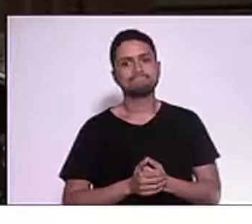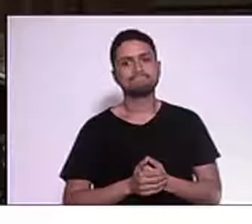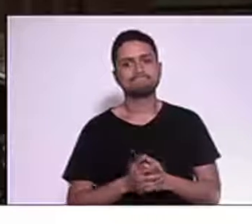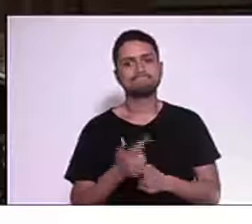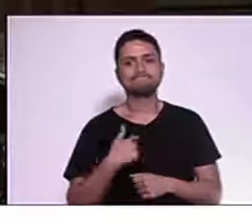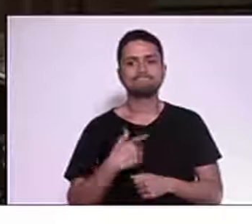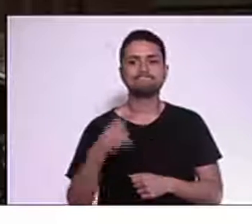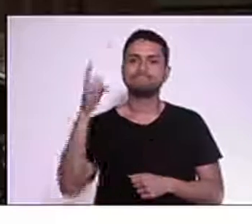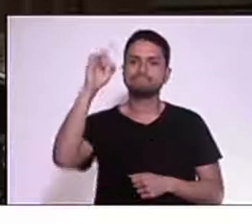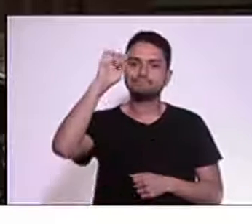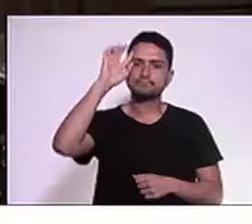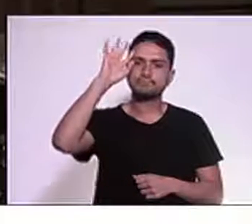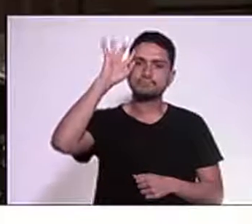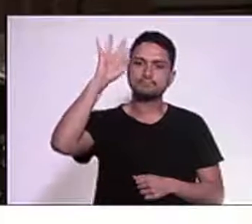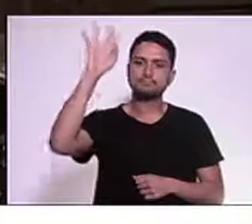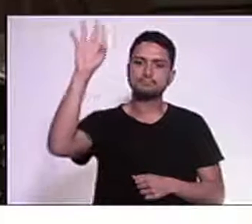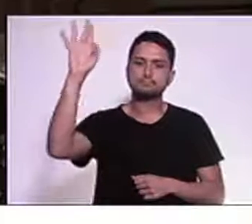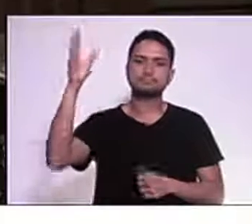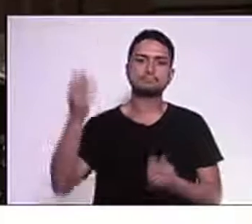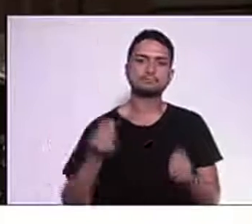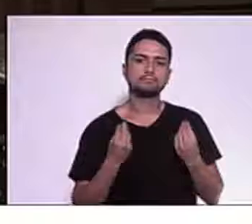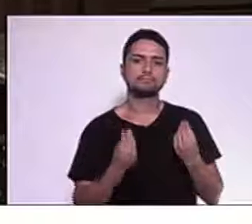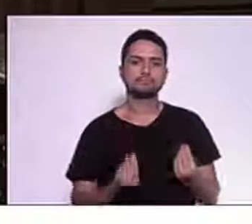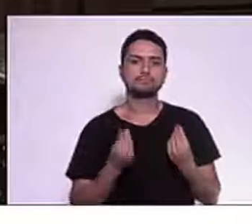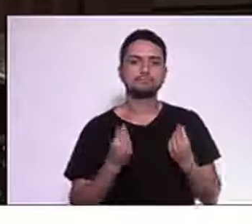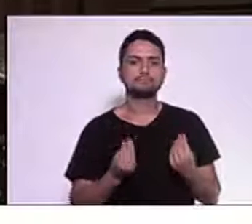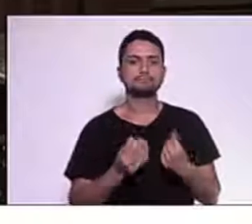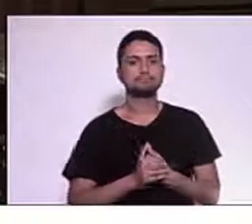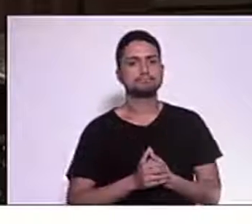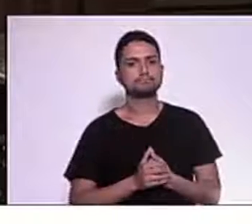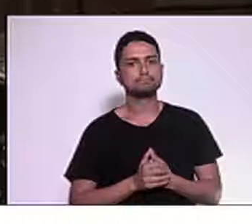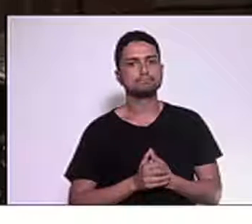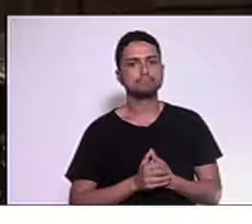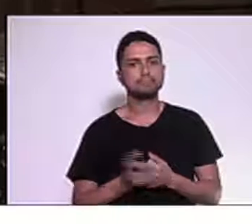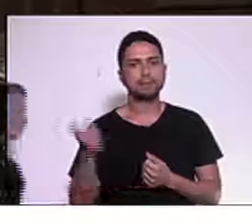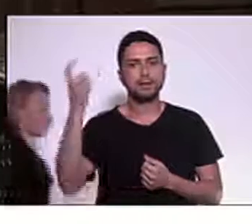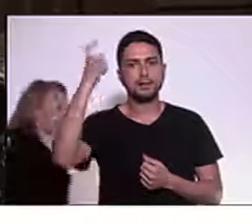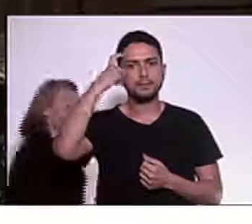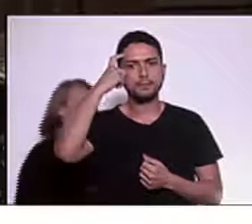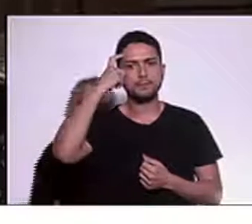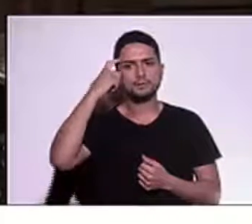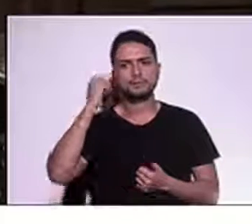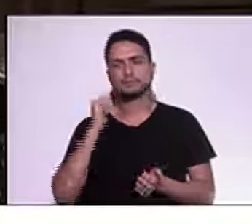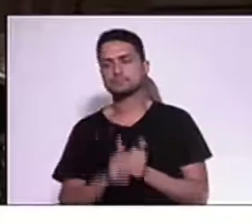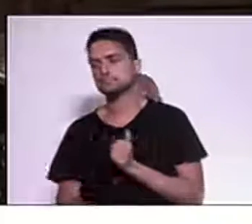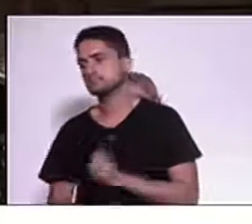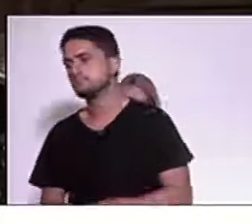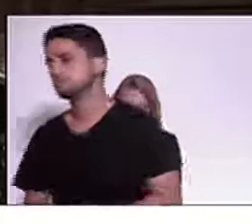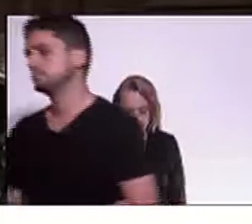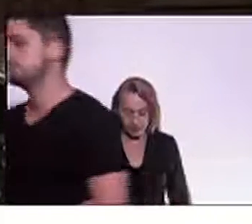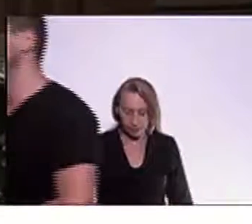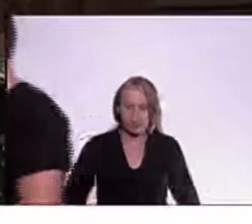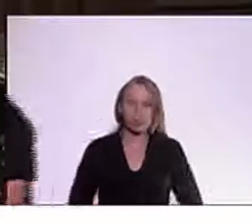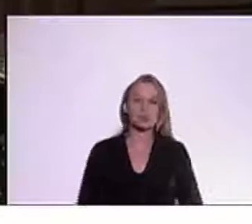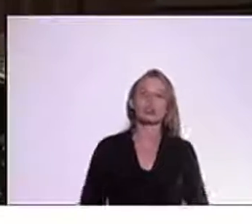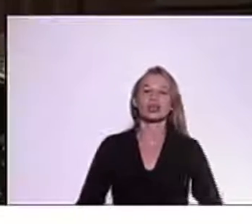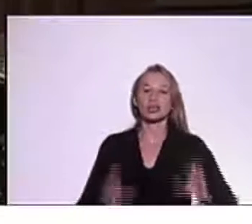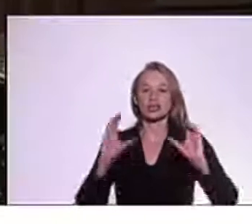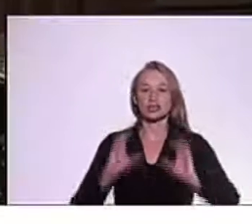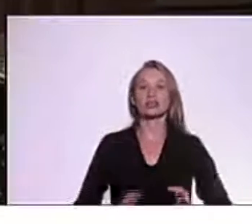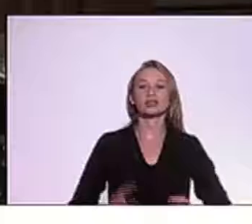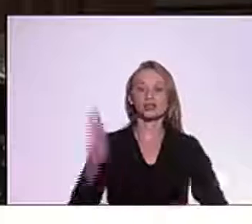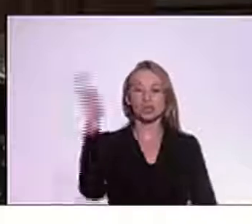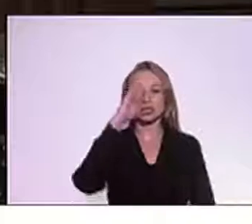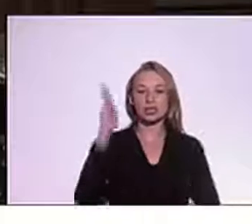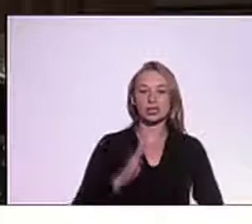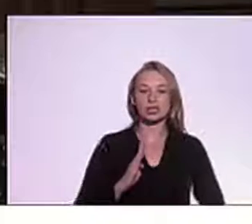fico pensando o que passou na cabeça daqueles que sejam cidadãos